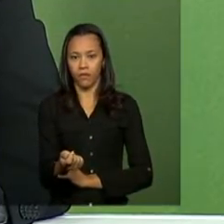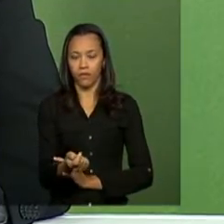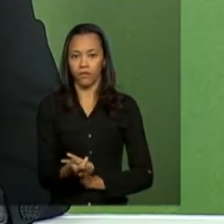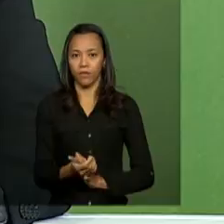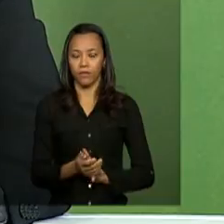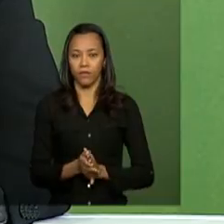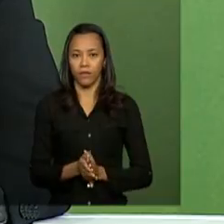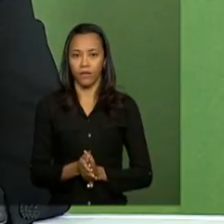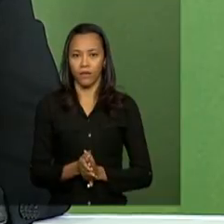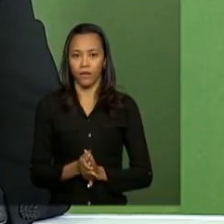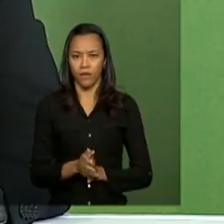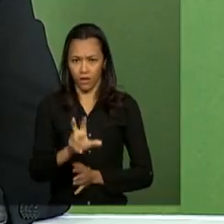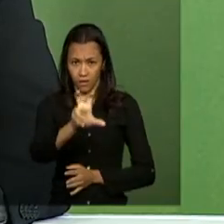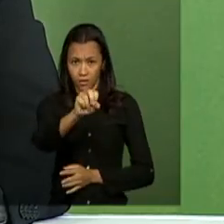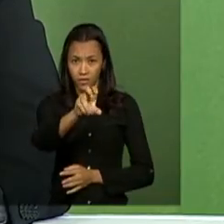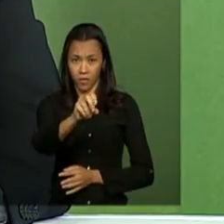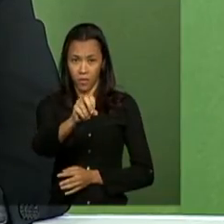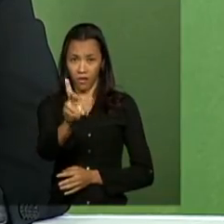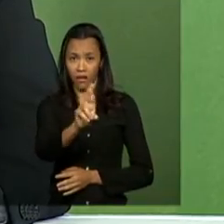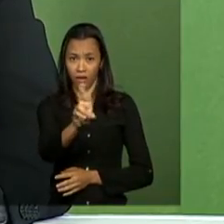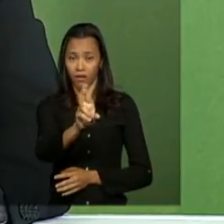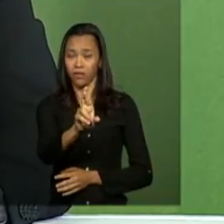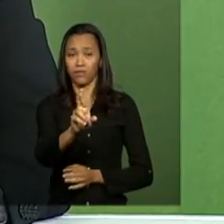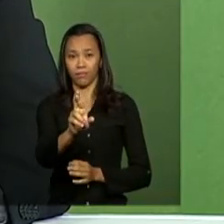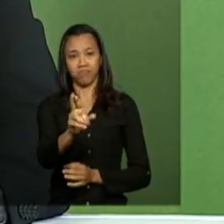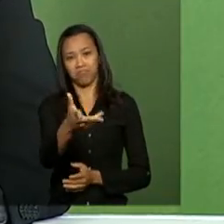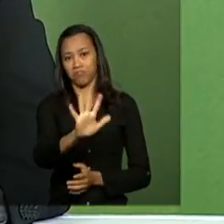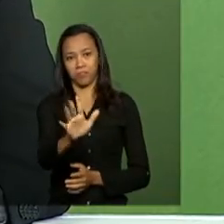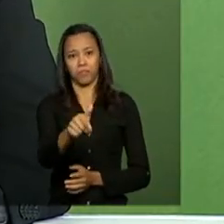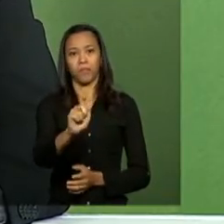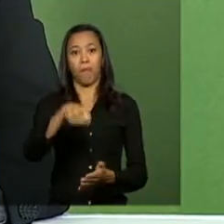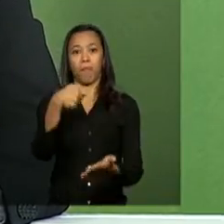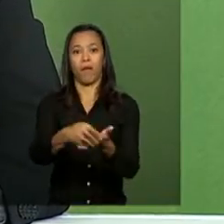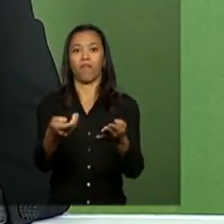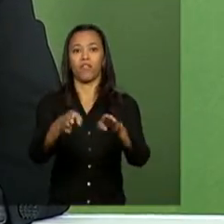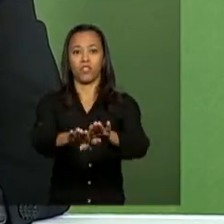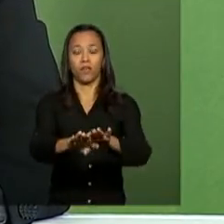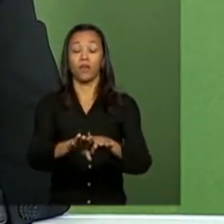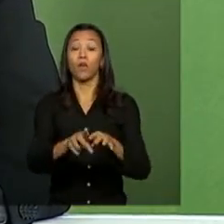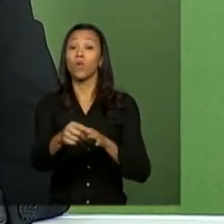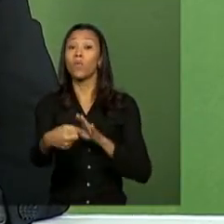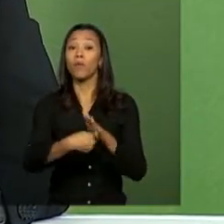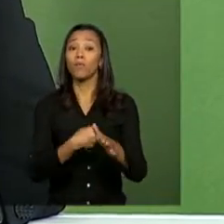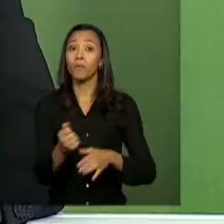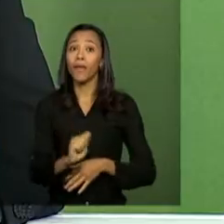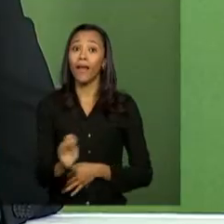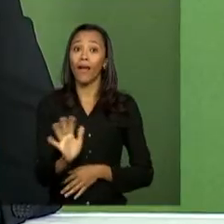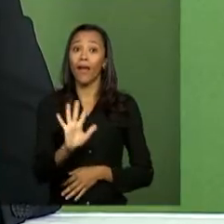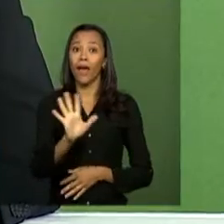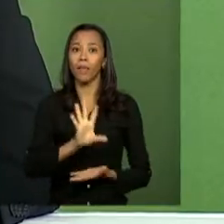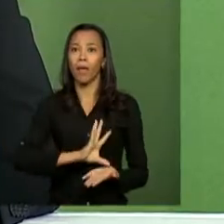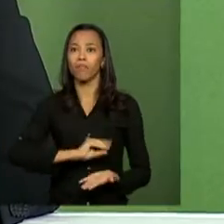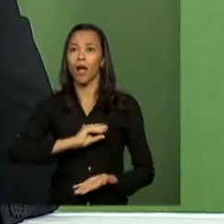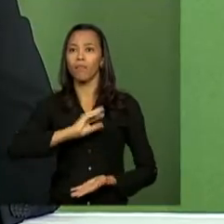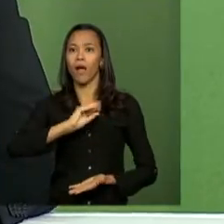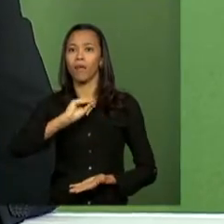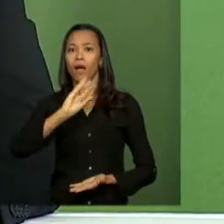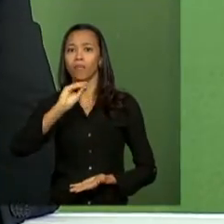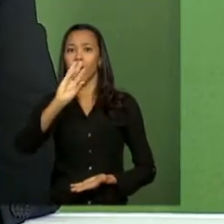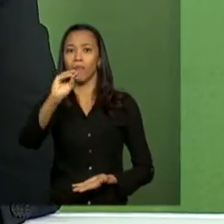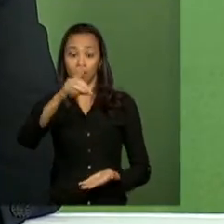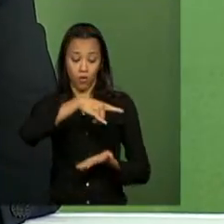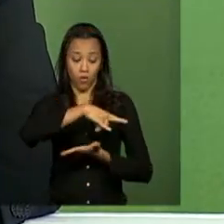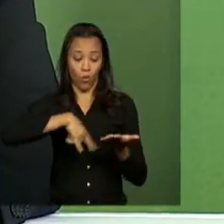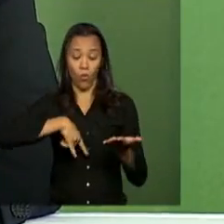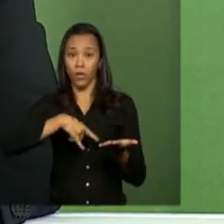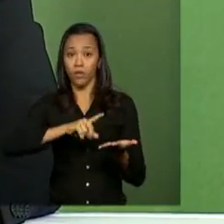s 50 é não passa disso o que o que você falou que é cara que acumula né as obrigações acesso à vida